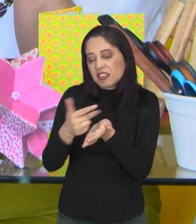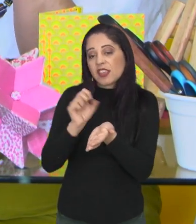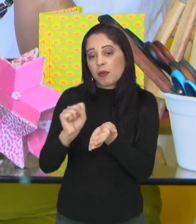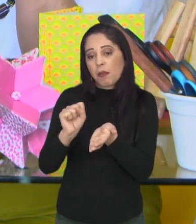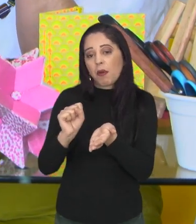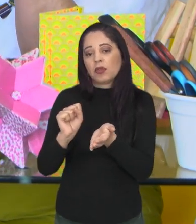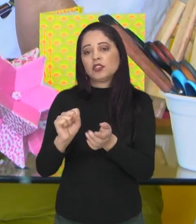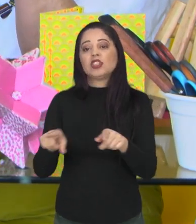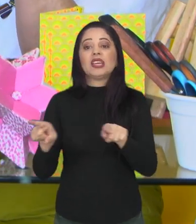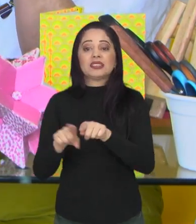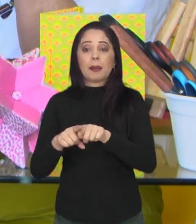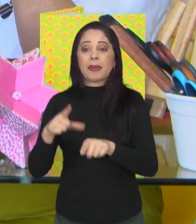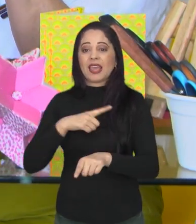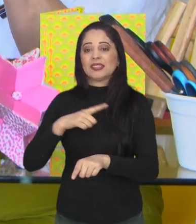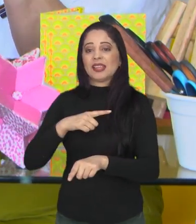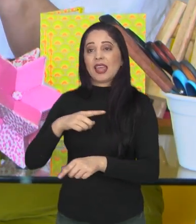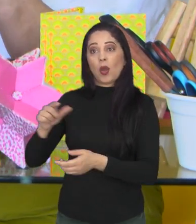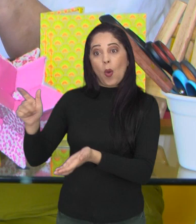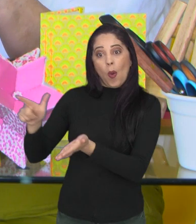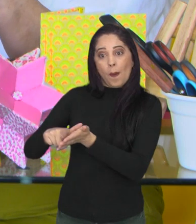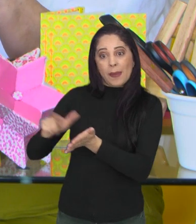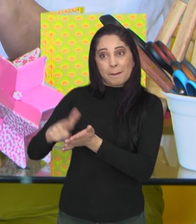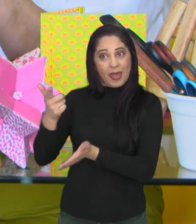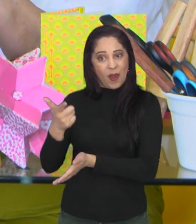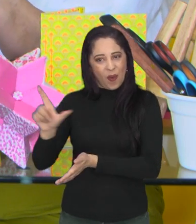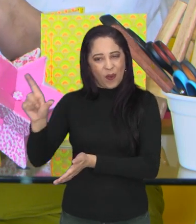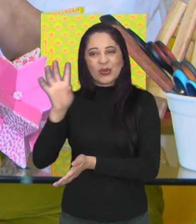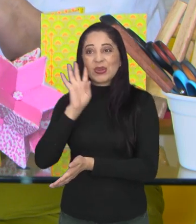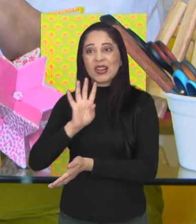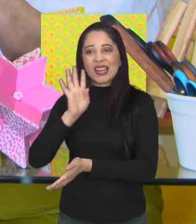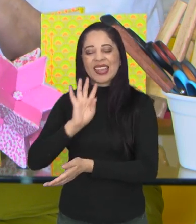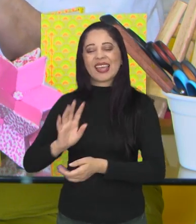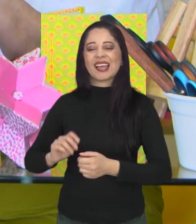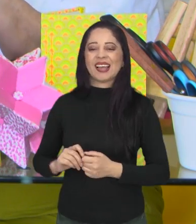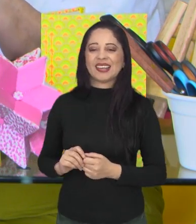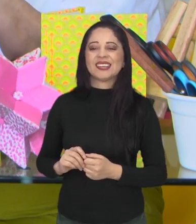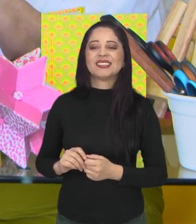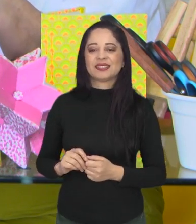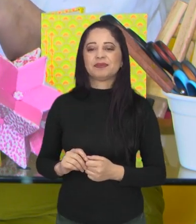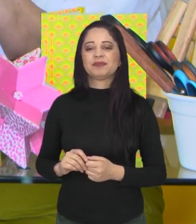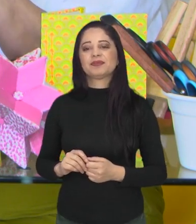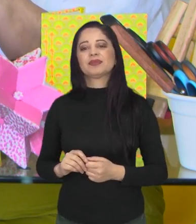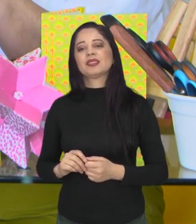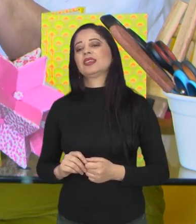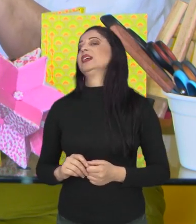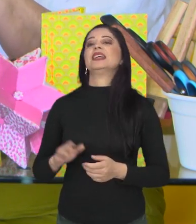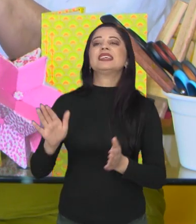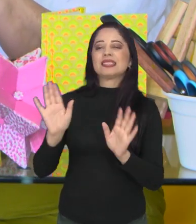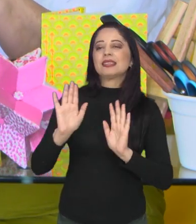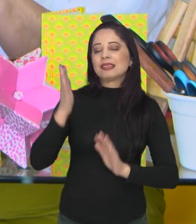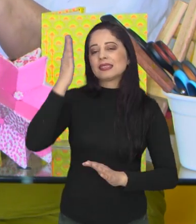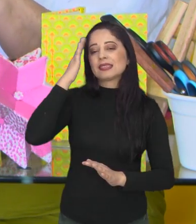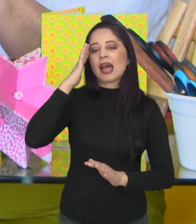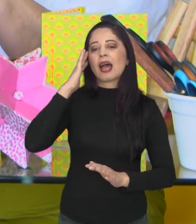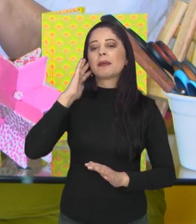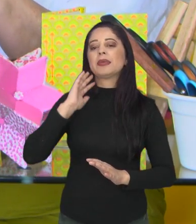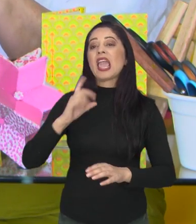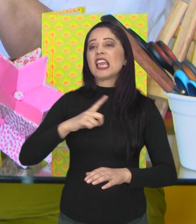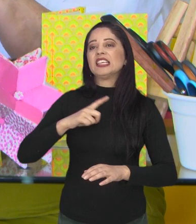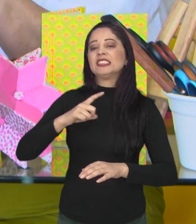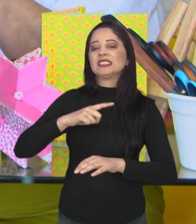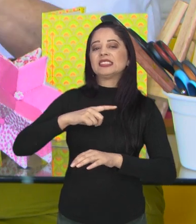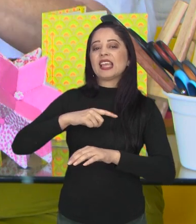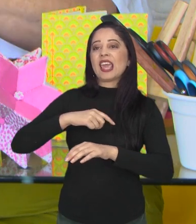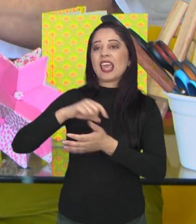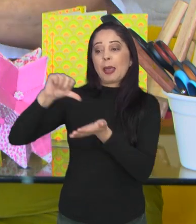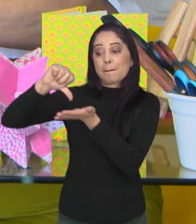aqui eu tenho uma brincadeira aqui que a gente utilizou é de cadernos de viagem então são uns mapinhas